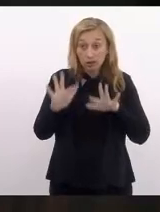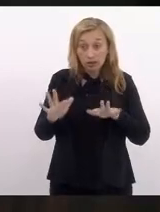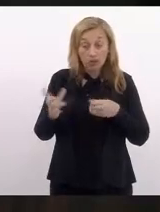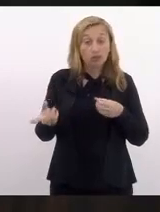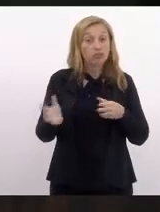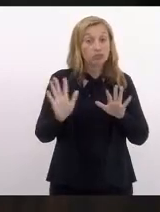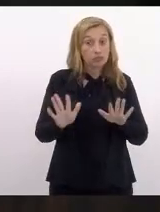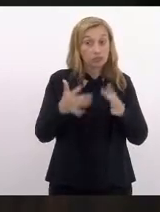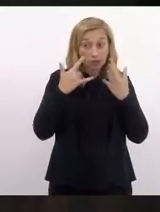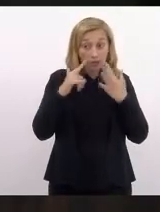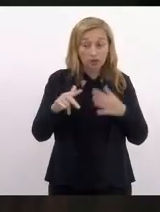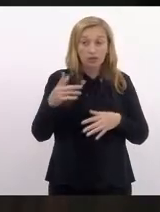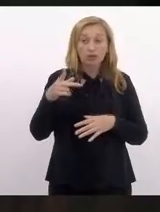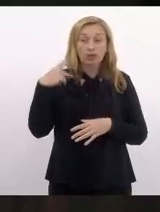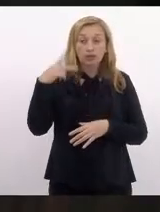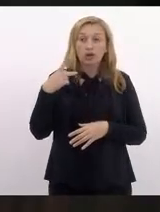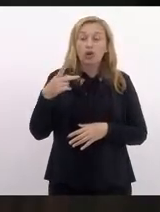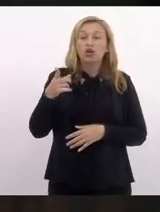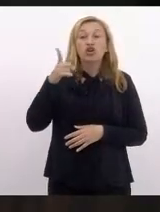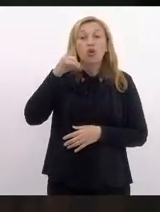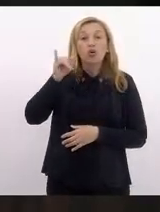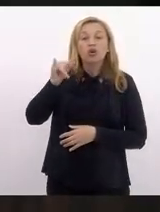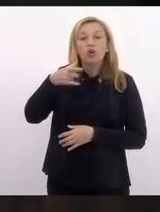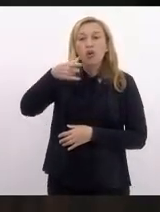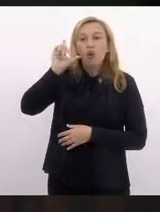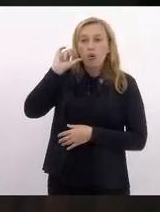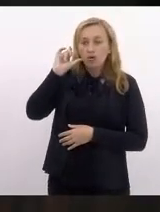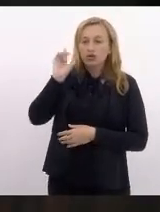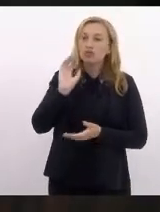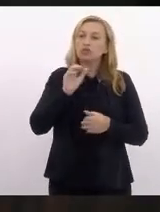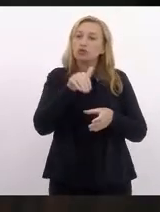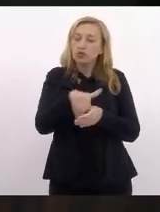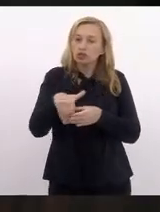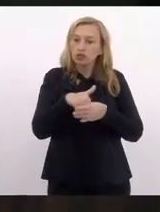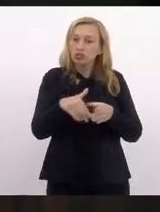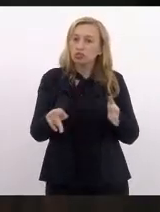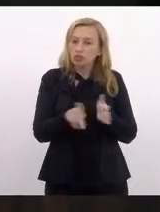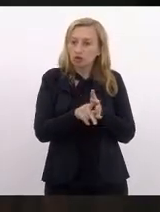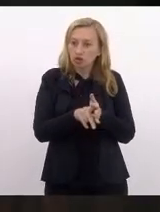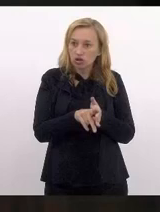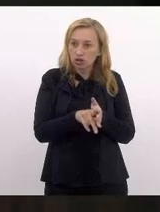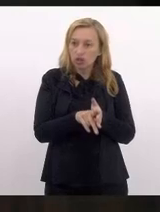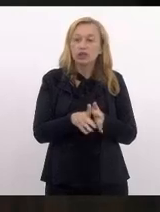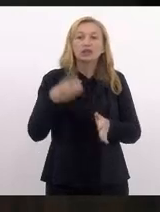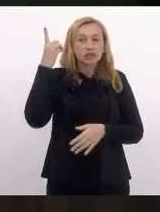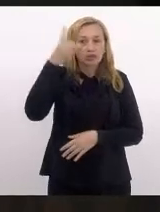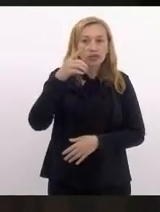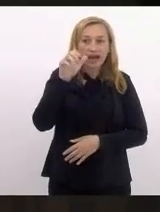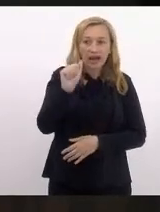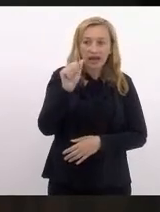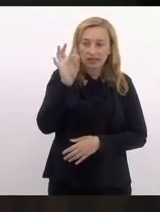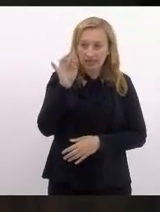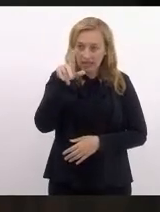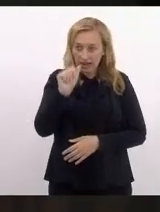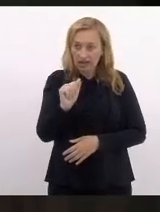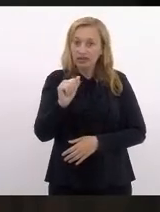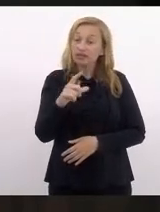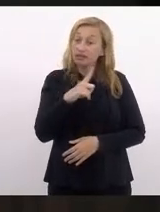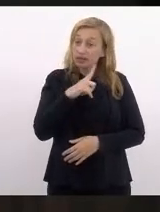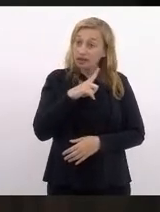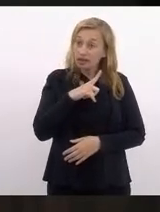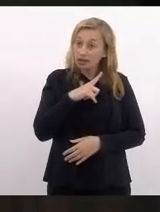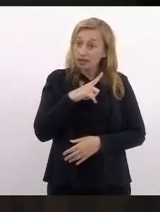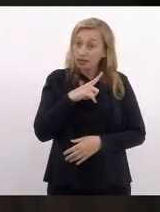senhores parlamentares do dia de ontem nós voltamos um projeto de autoria do deputado Átila Nunes que